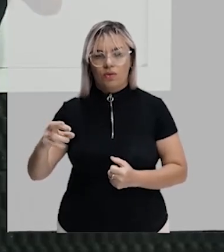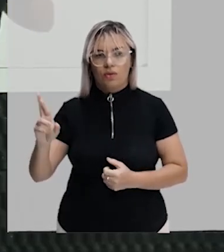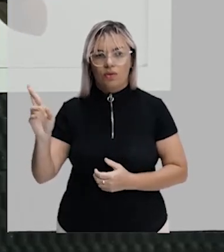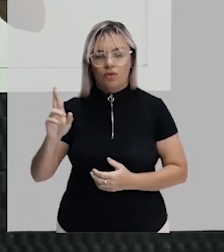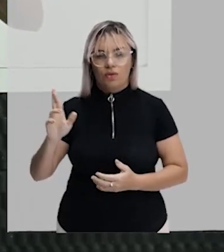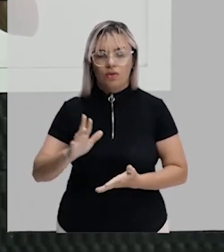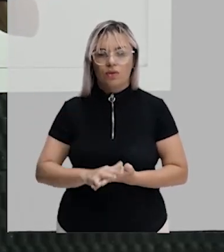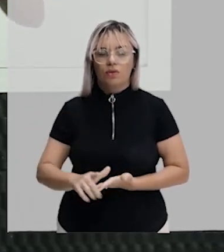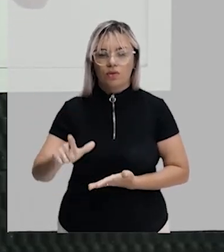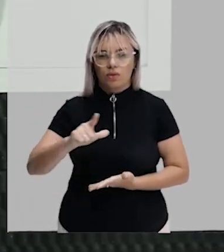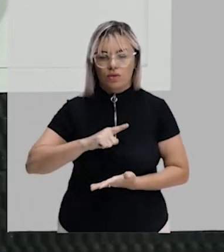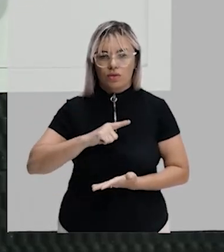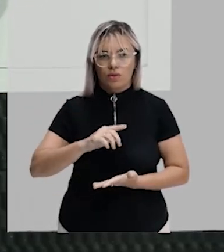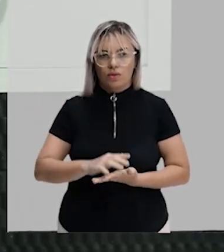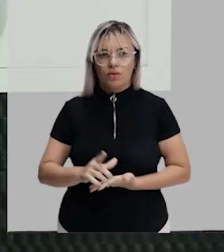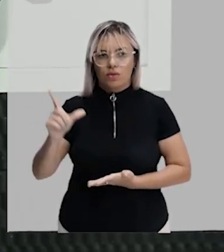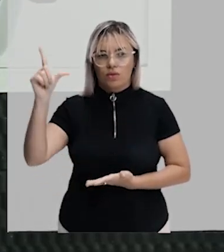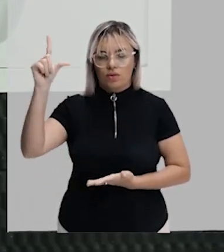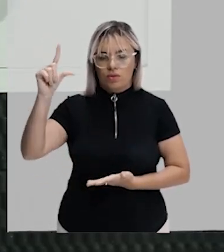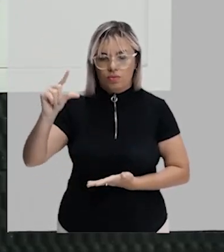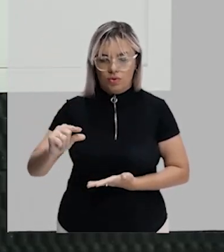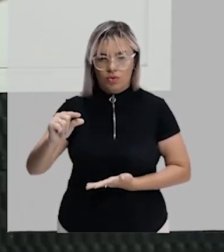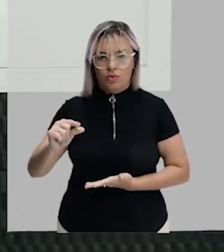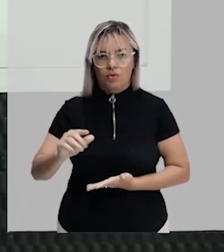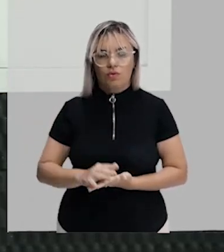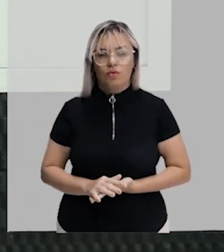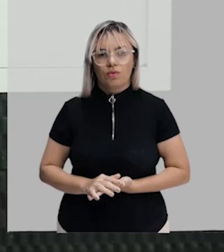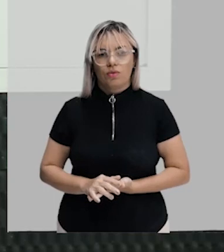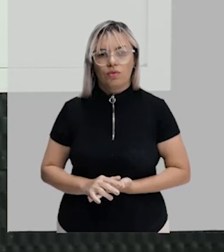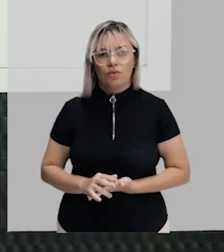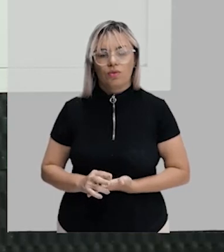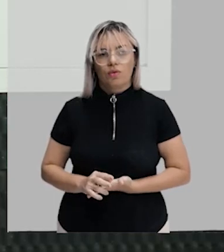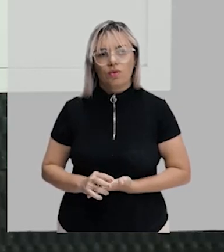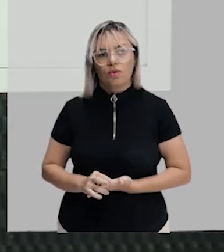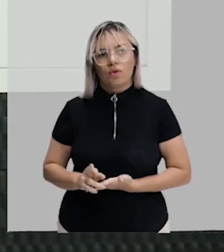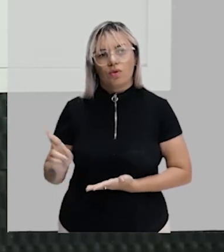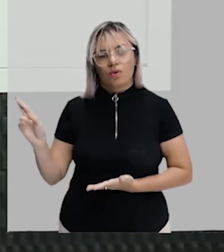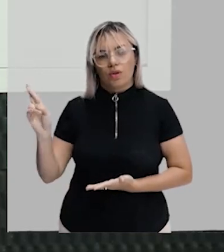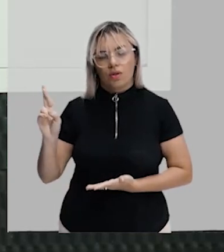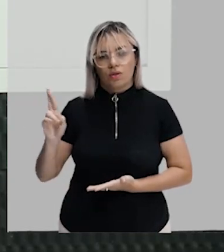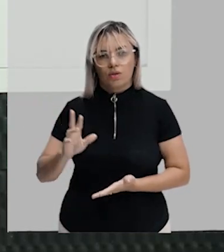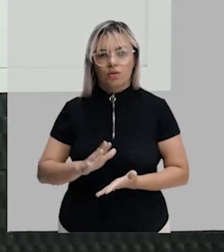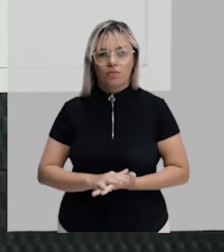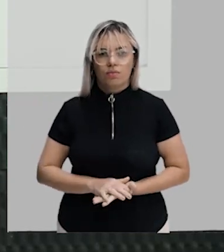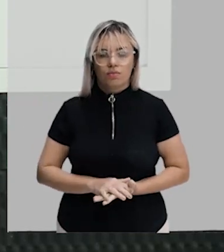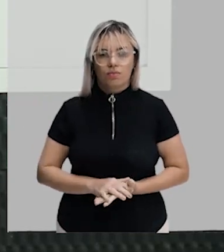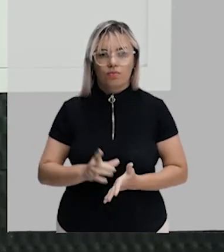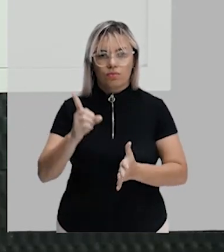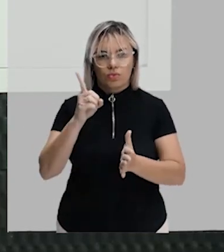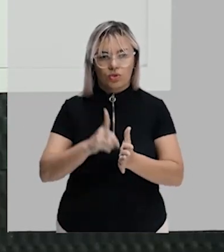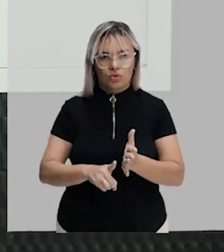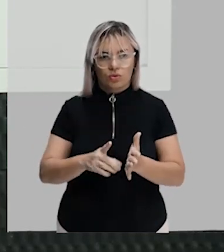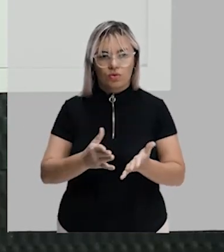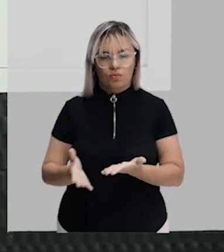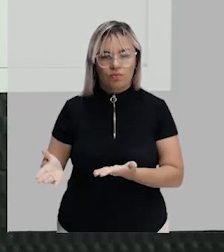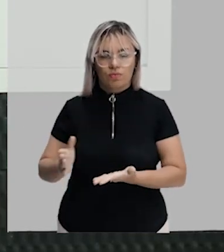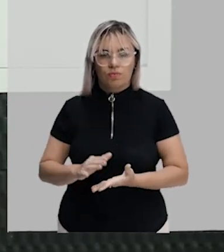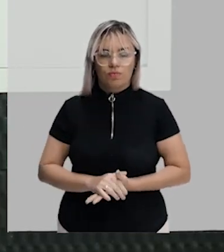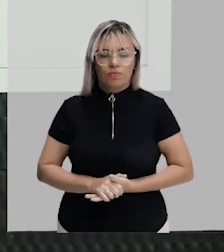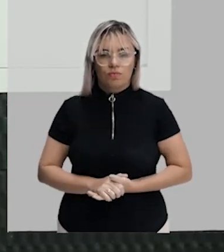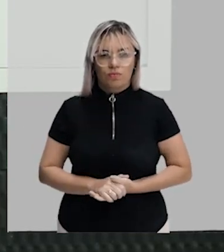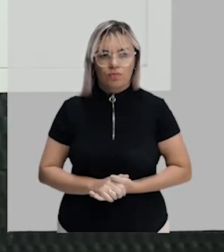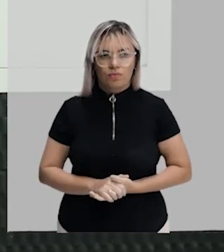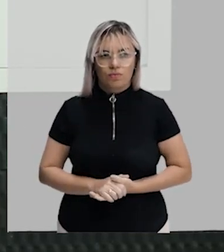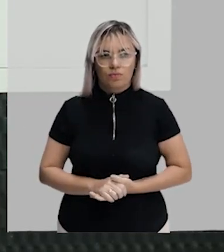Tá? Então houve aqui uma diminuição, houve uma redução, houve um desconto, certo? Então